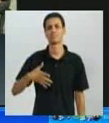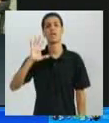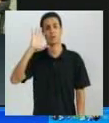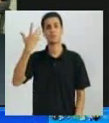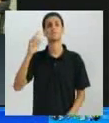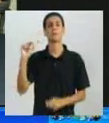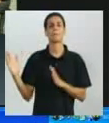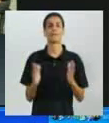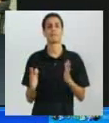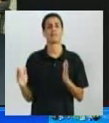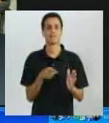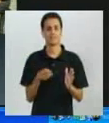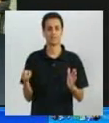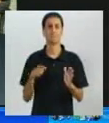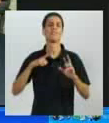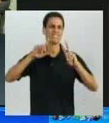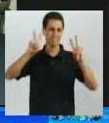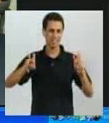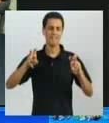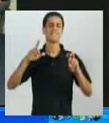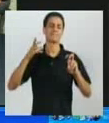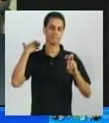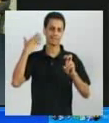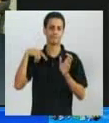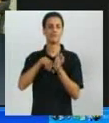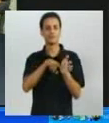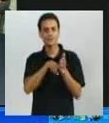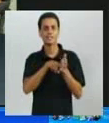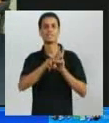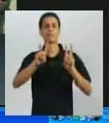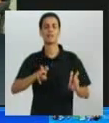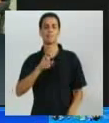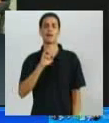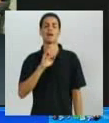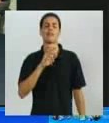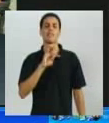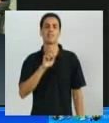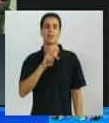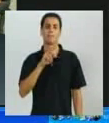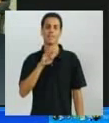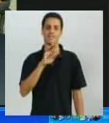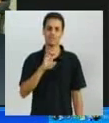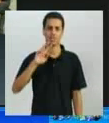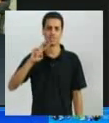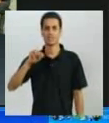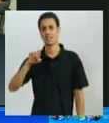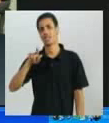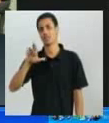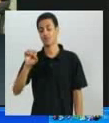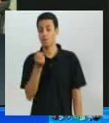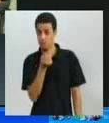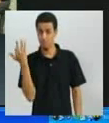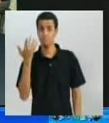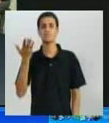daquele período que envolve a Operação Tapete Negro e que muitos dos que aqui estão ou presenciaram, ou participaram, ou eram do governo